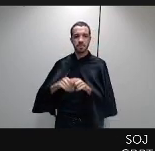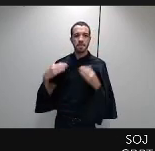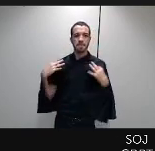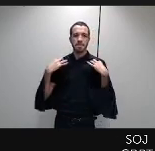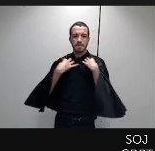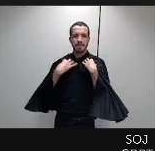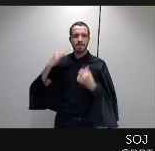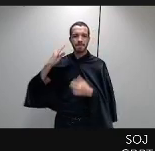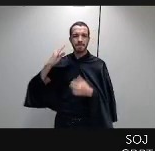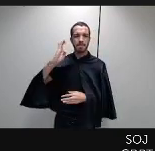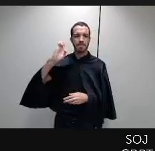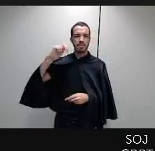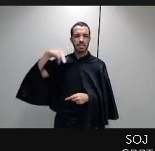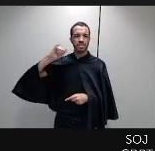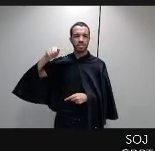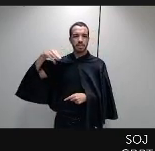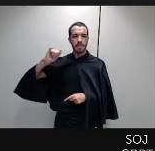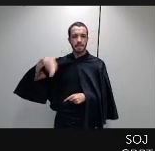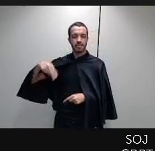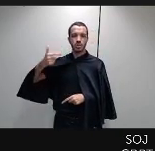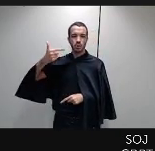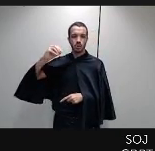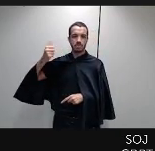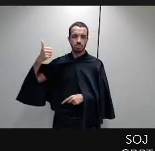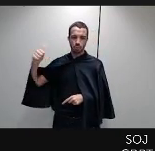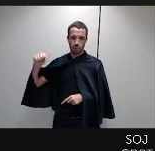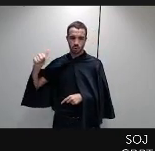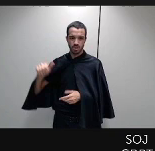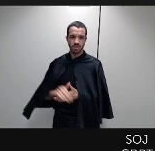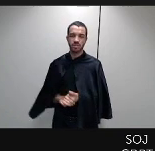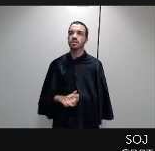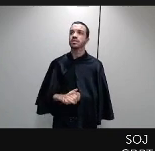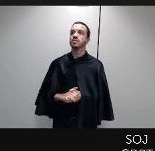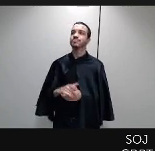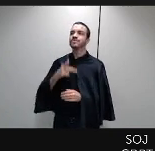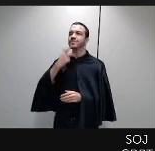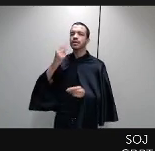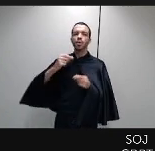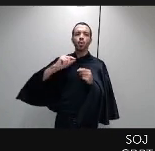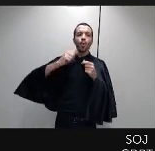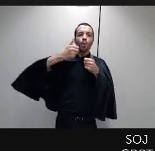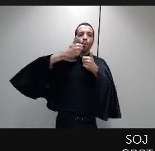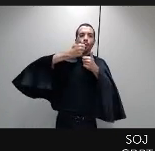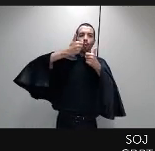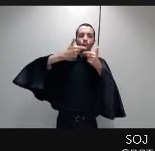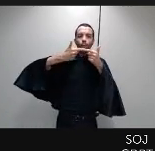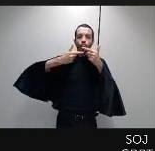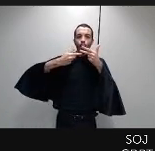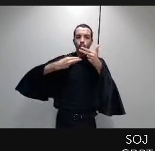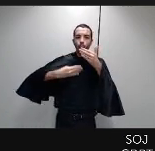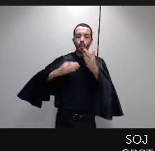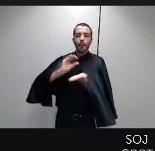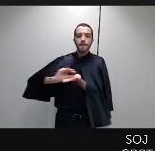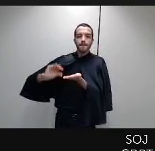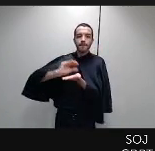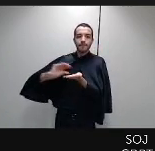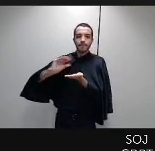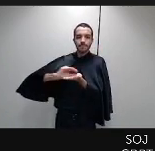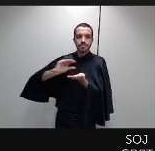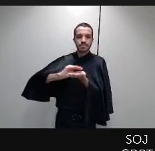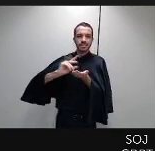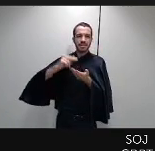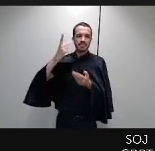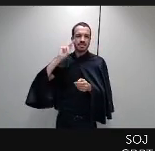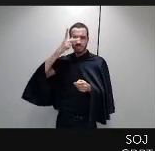de 2011 por exemplo quanto à ordem de classificação dos pagamentos a serem efetuados aos credores o direito